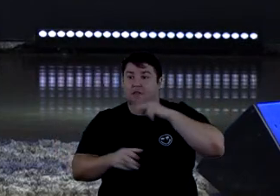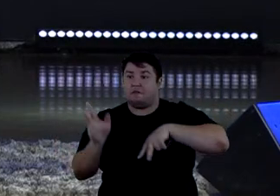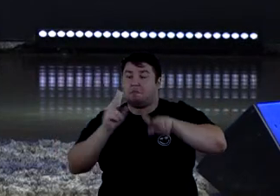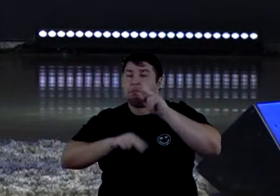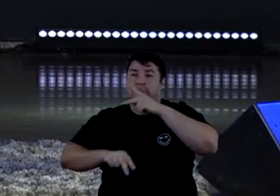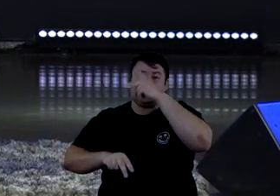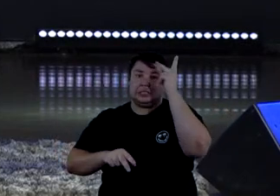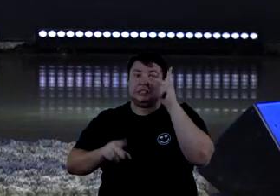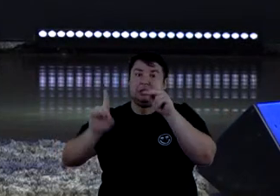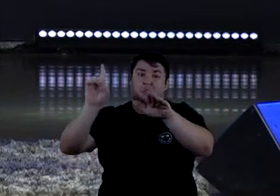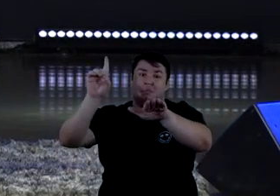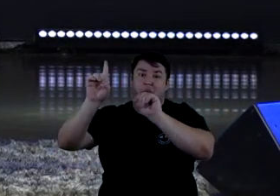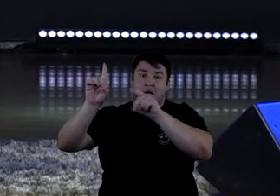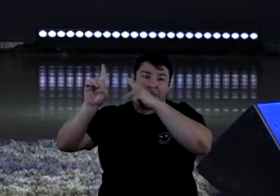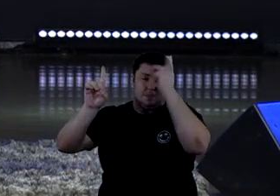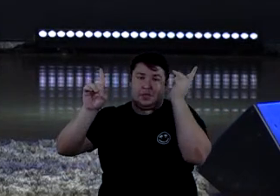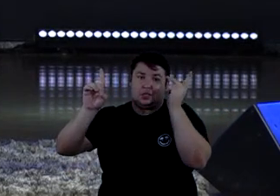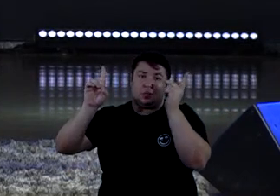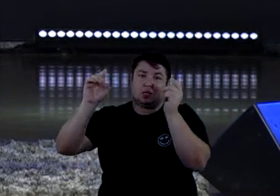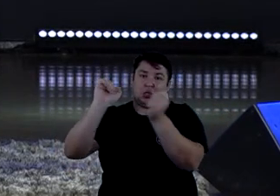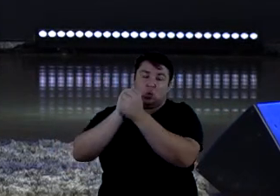glória.